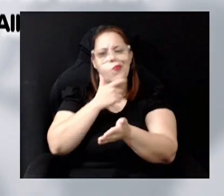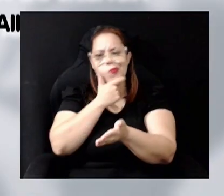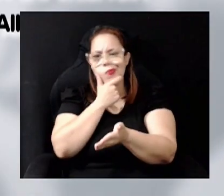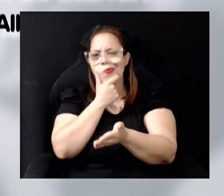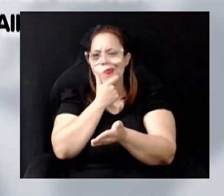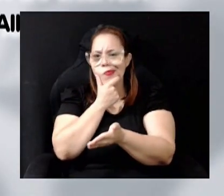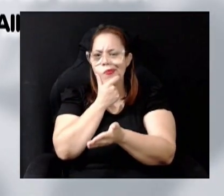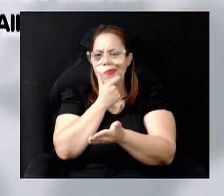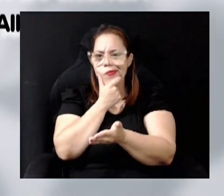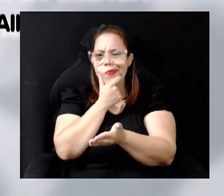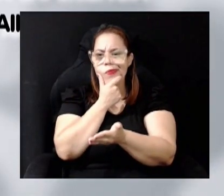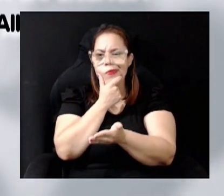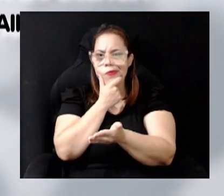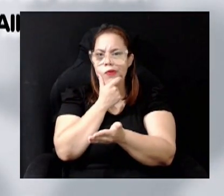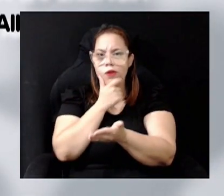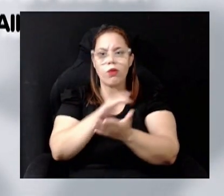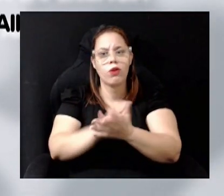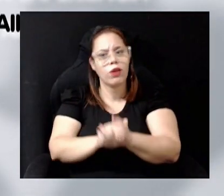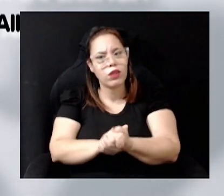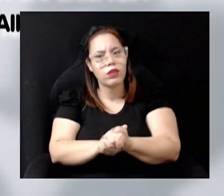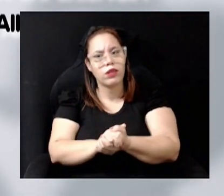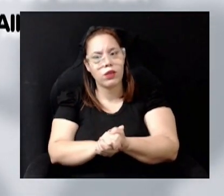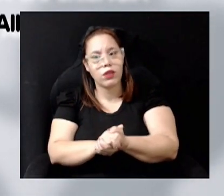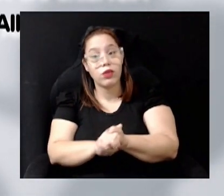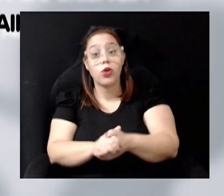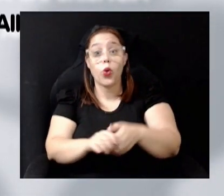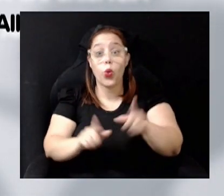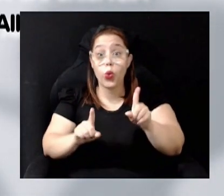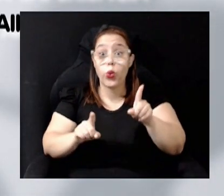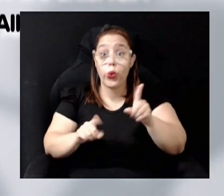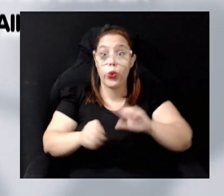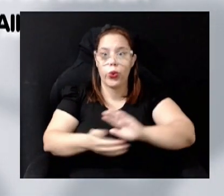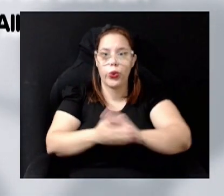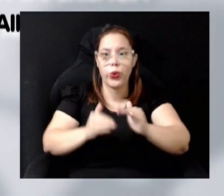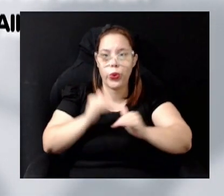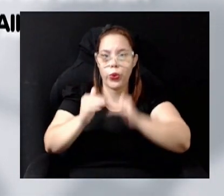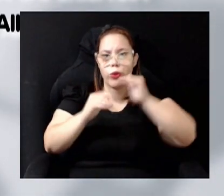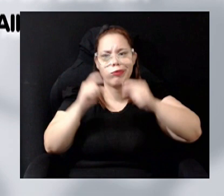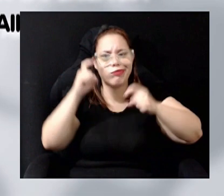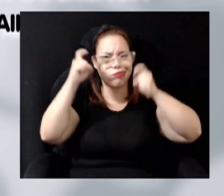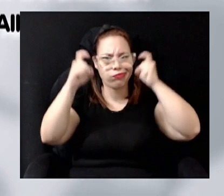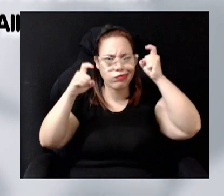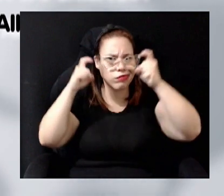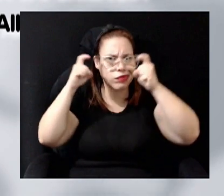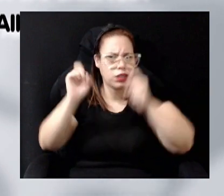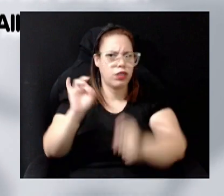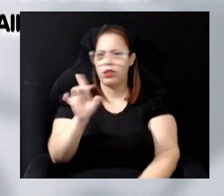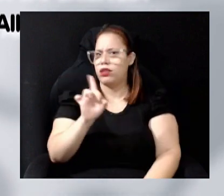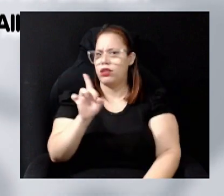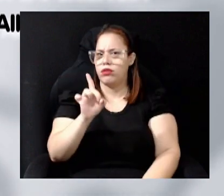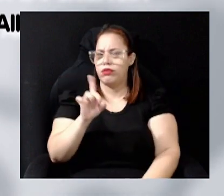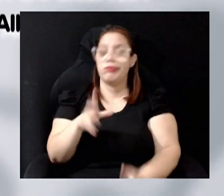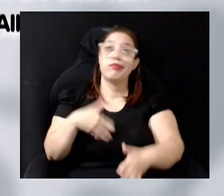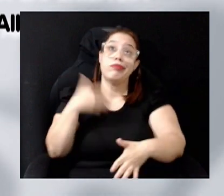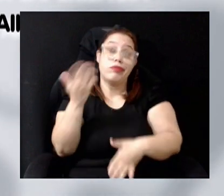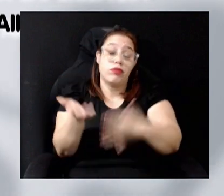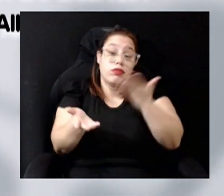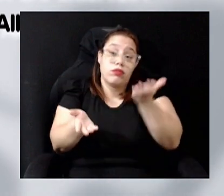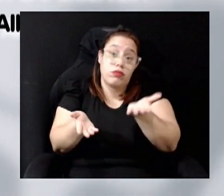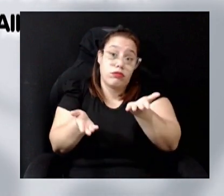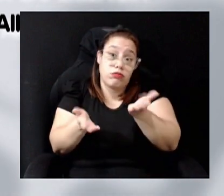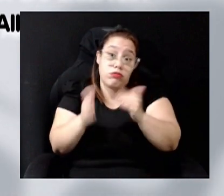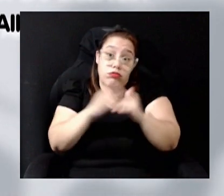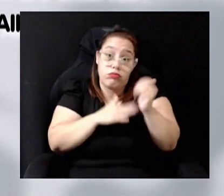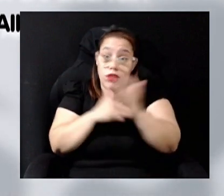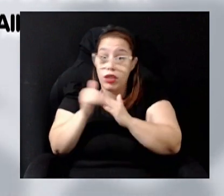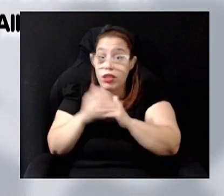a norma e os designers começaram a se preocupar não apenas com a funcionalidade dos produtos, mas